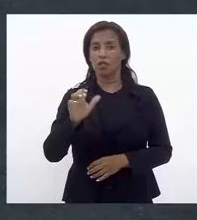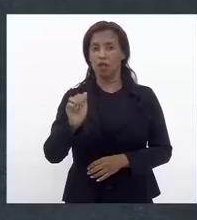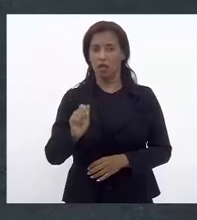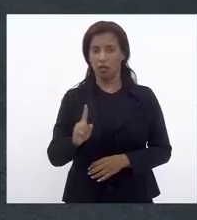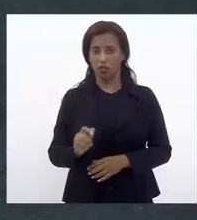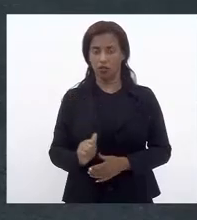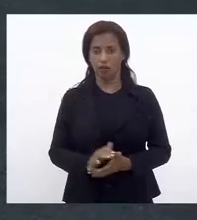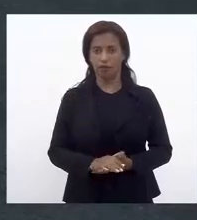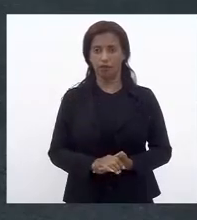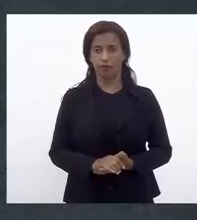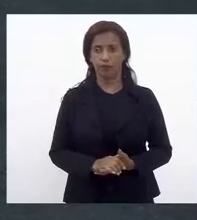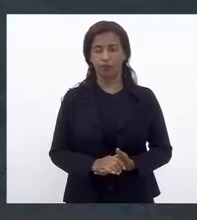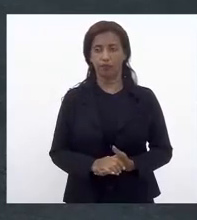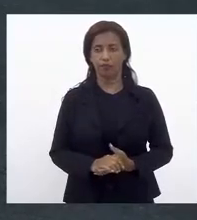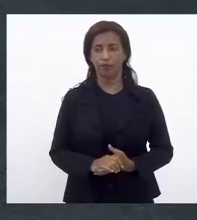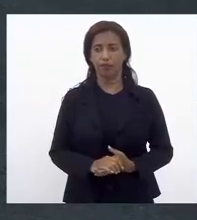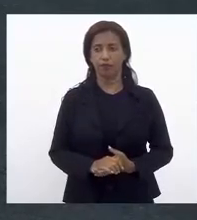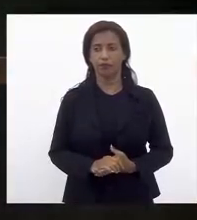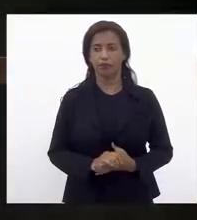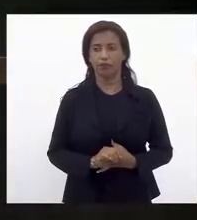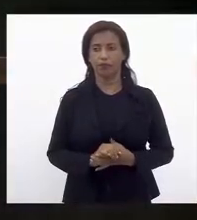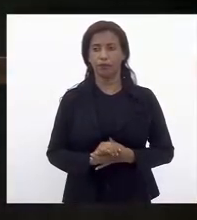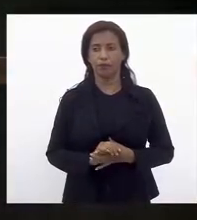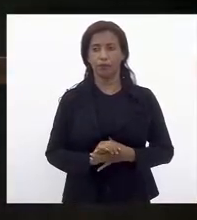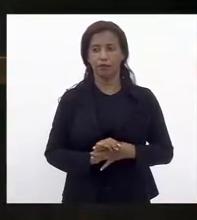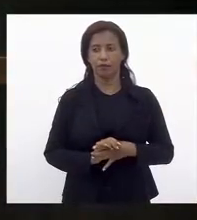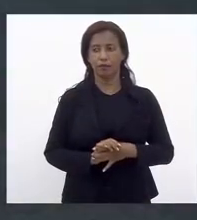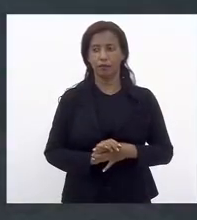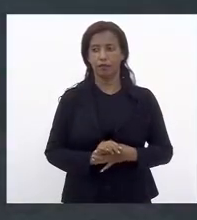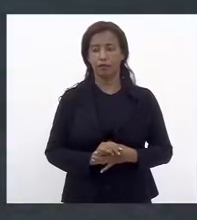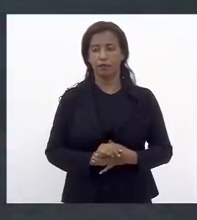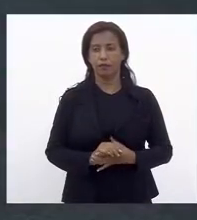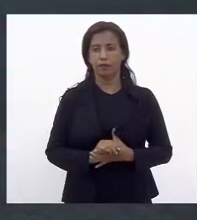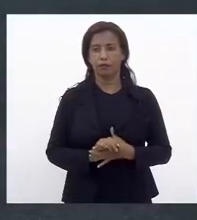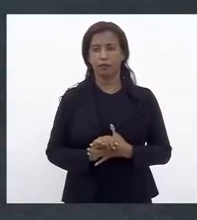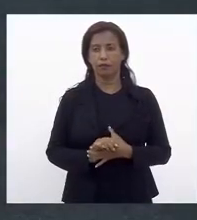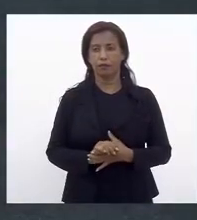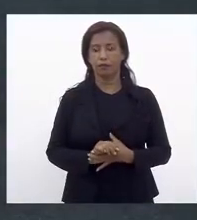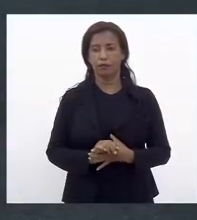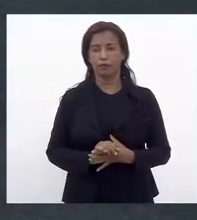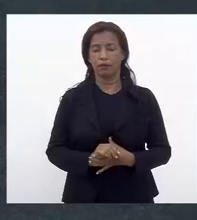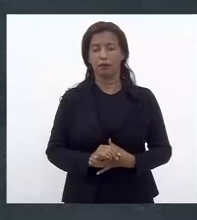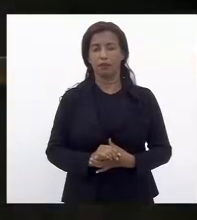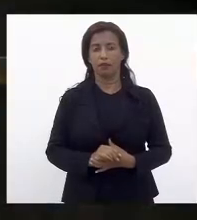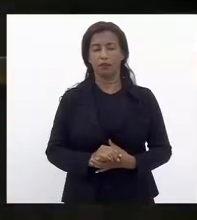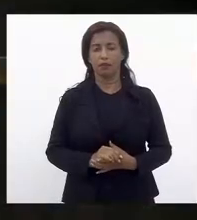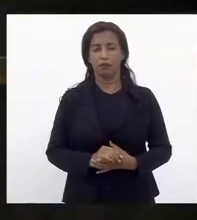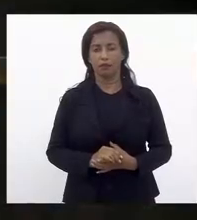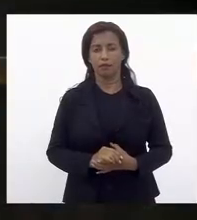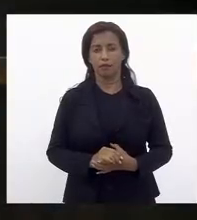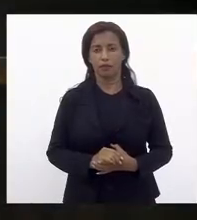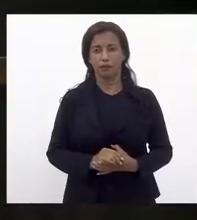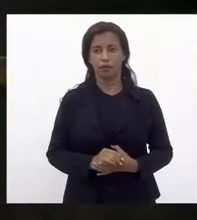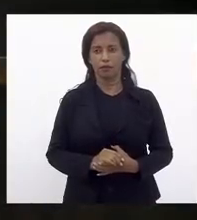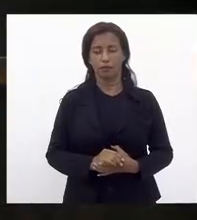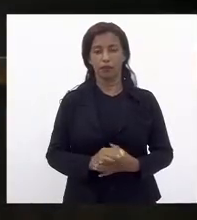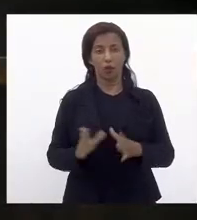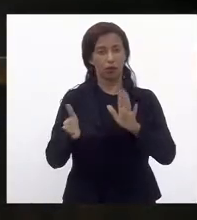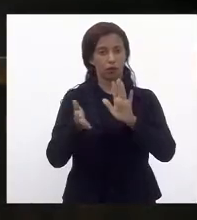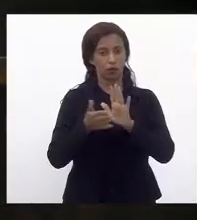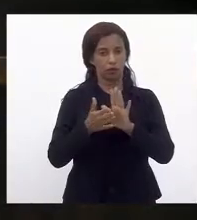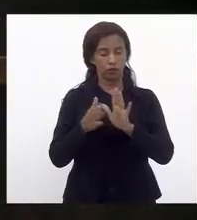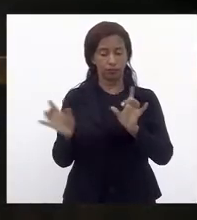à ordem e colhe o parecer de Vossa Excelência. Pela juridicidade. Pela juridicidade. Com os